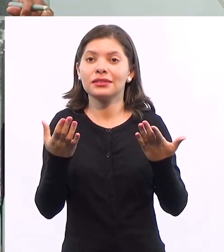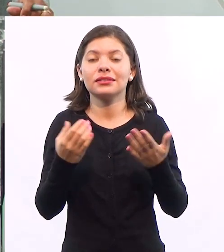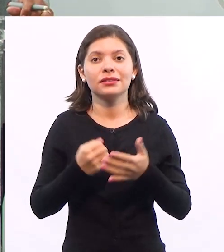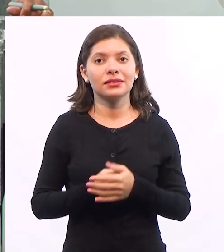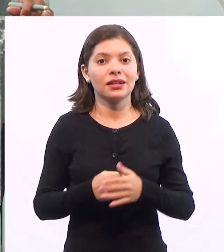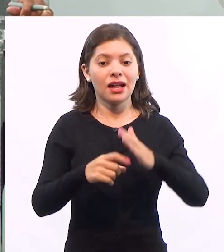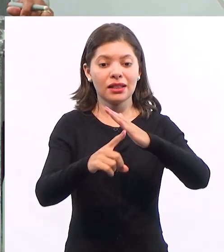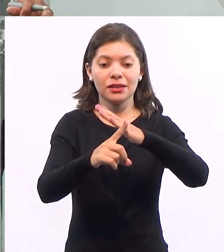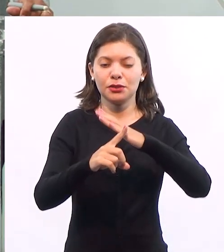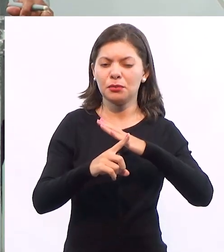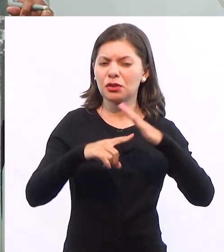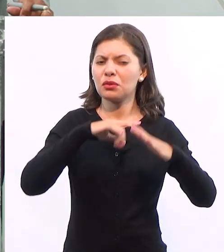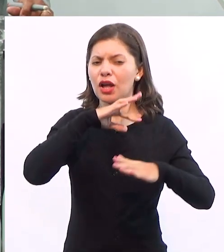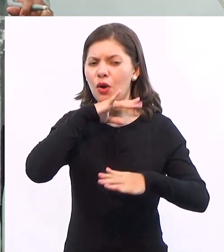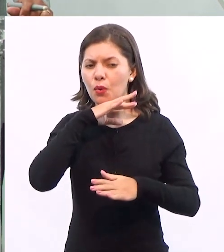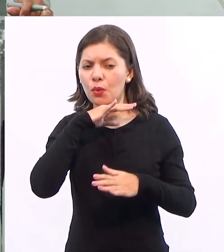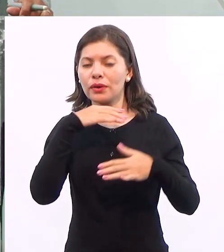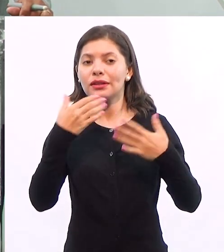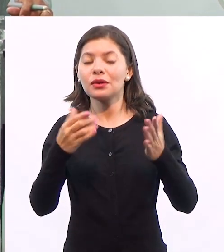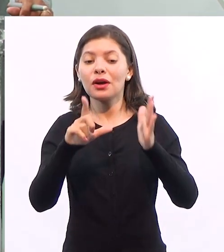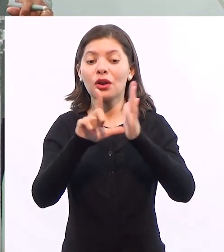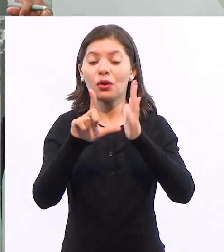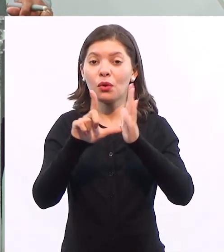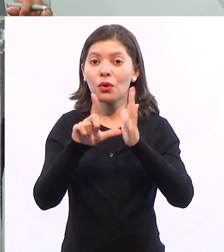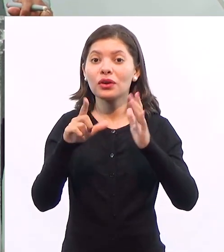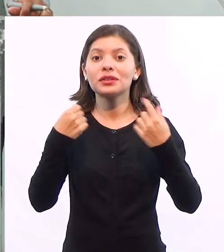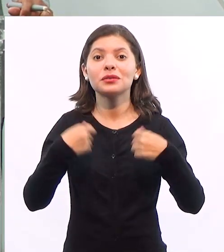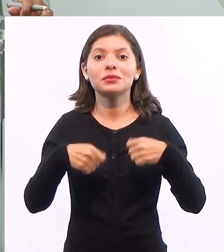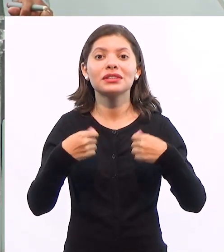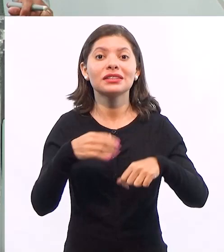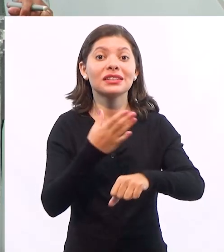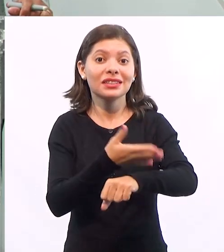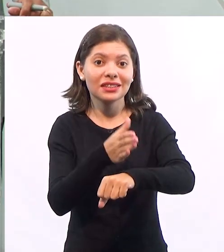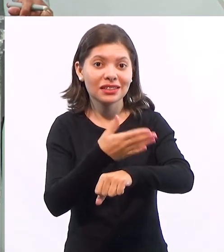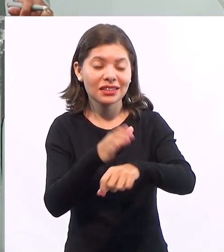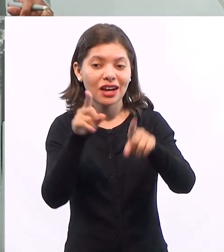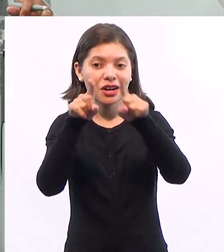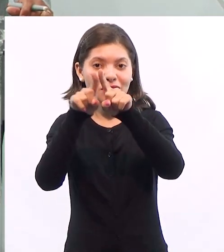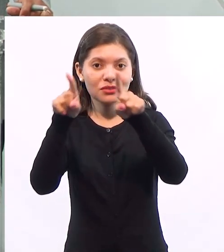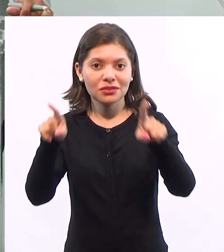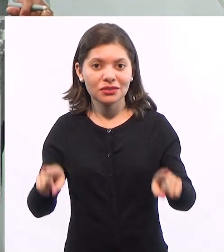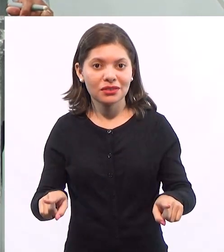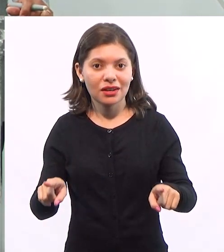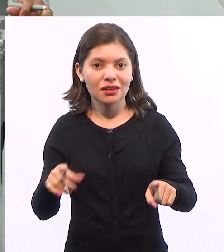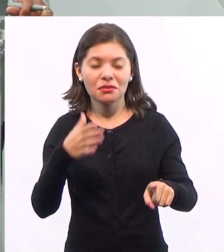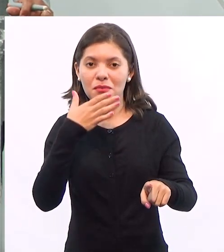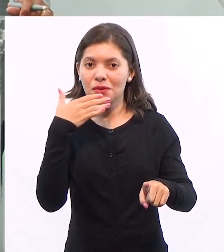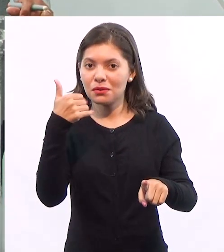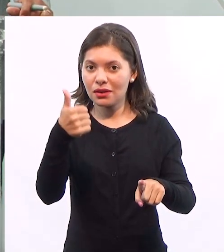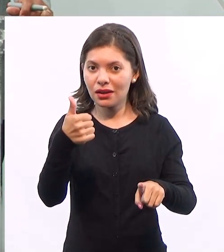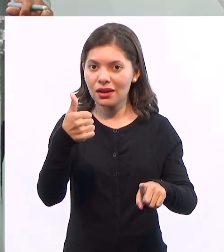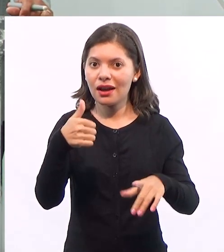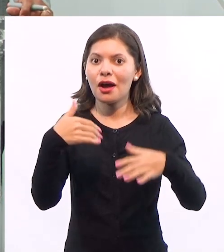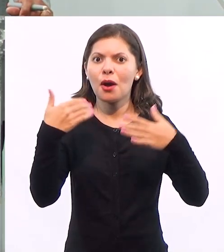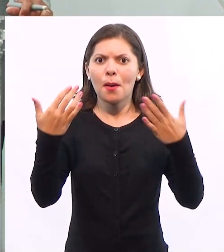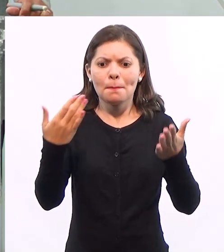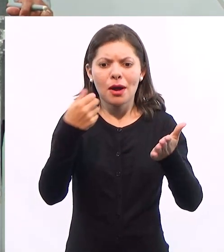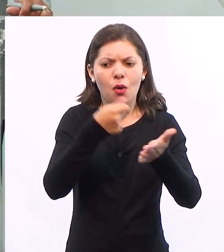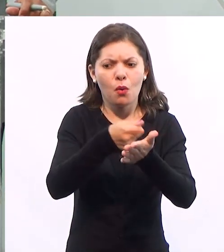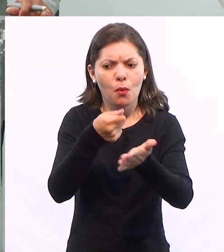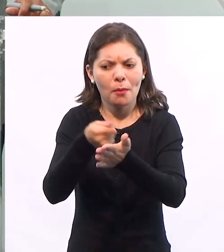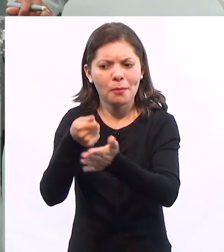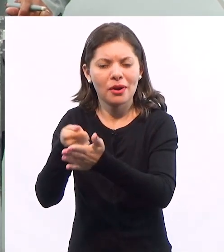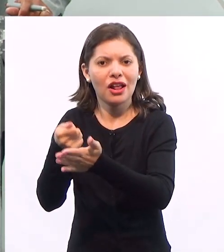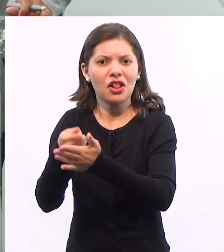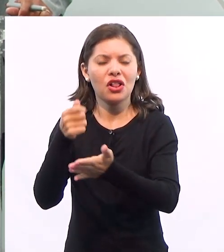do atendimento. Então, a loja precisa treinar os funcionários para melhorar o atendimento. Ah, mas o